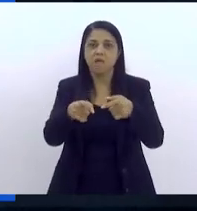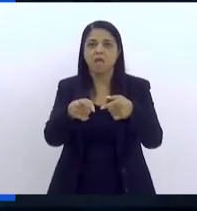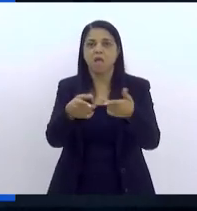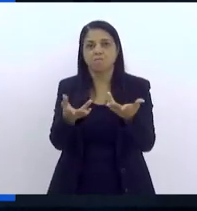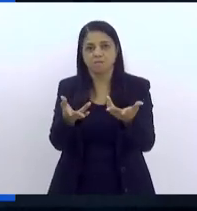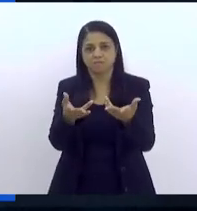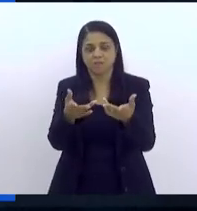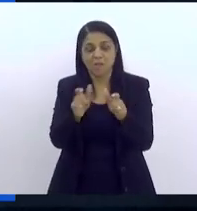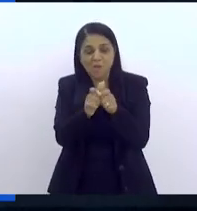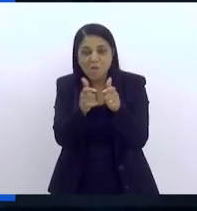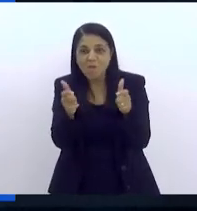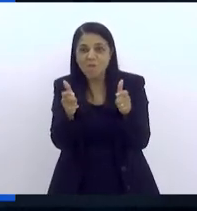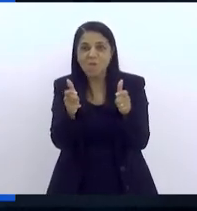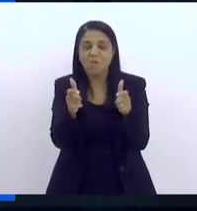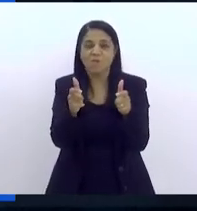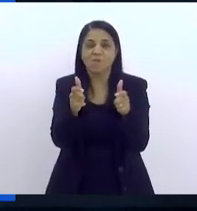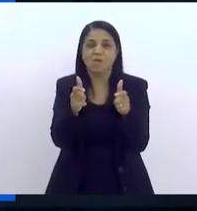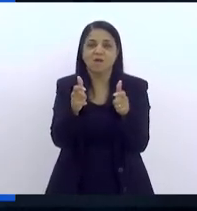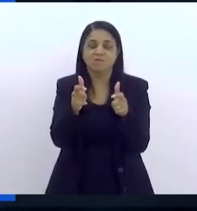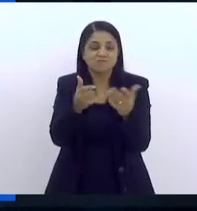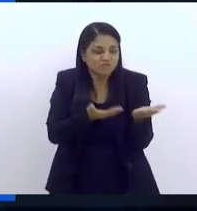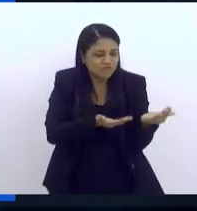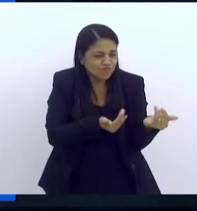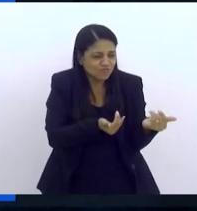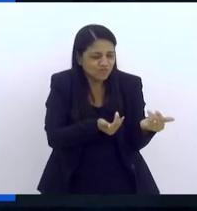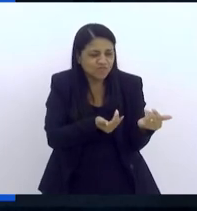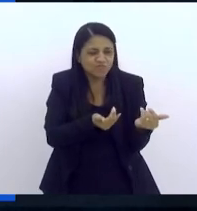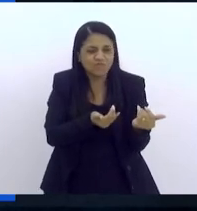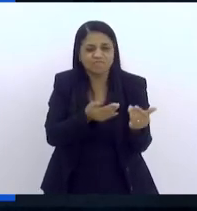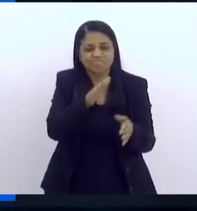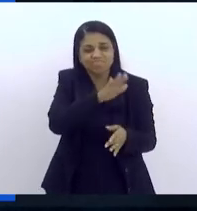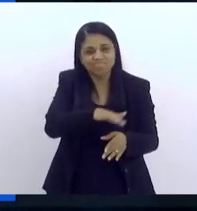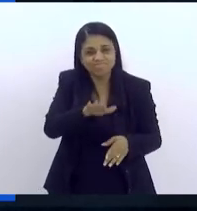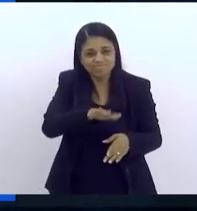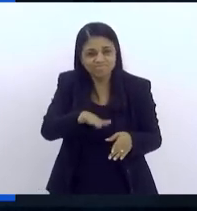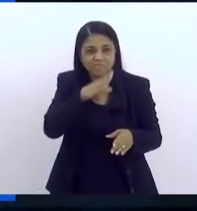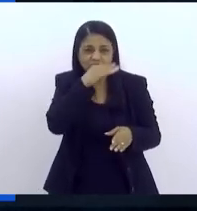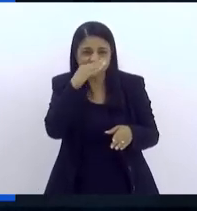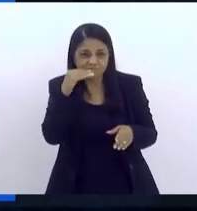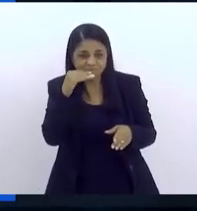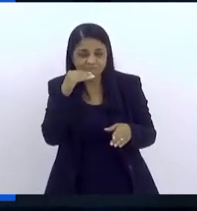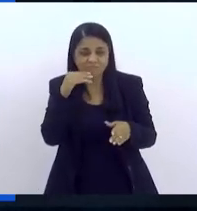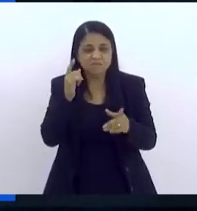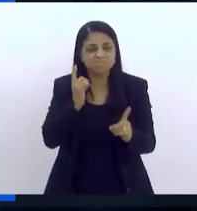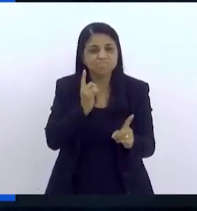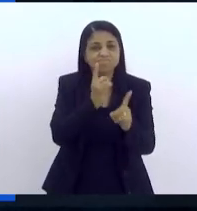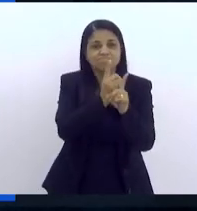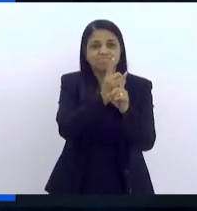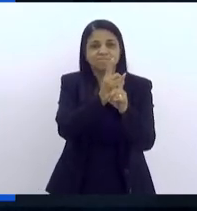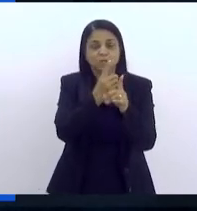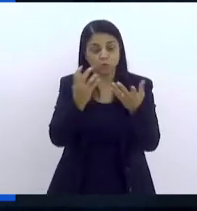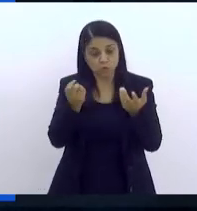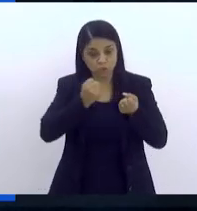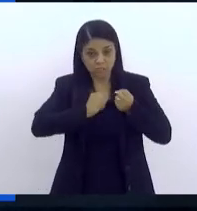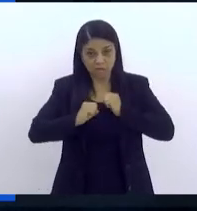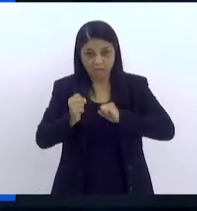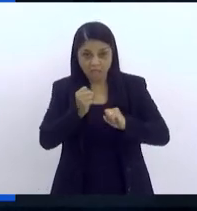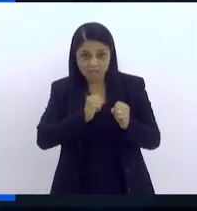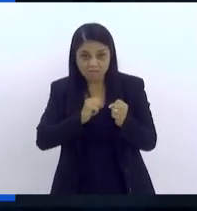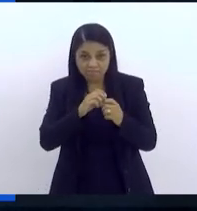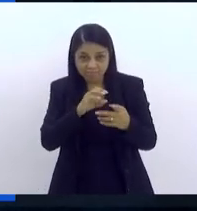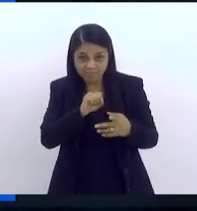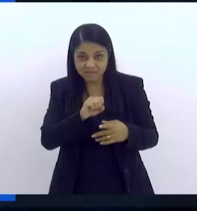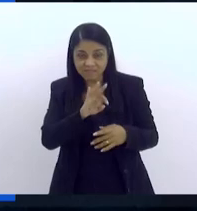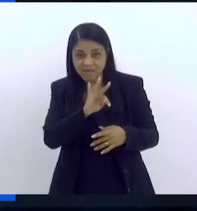de que crianças adolescentes e jovens em sofrimento emocional ou sobre estresse sejam identificados acolhidos e